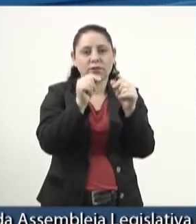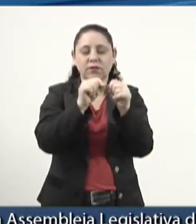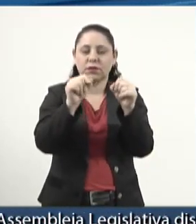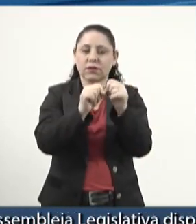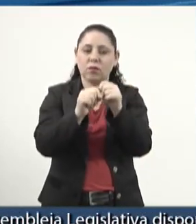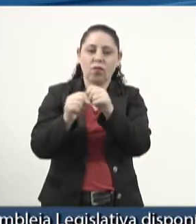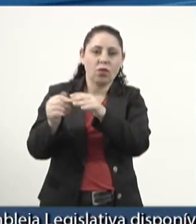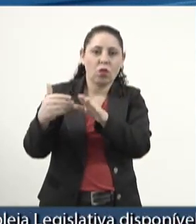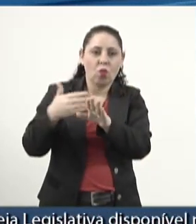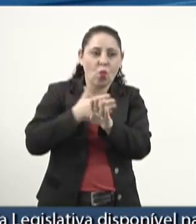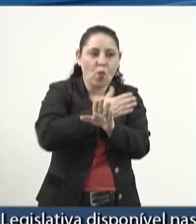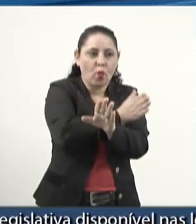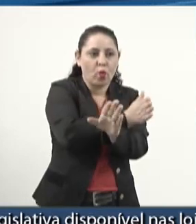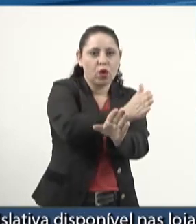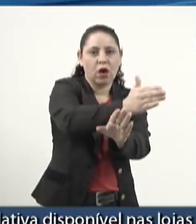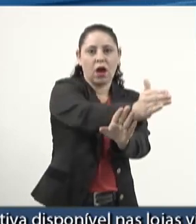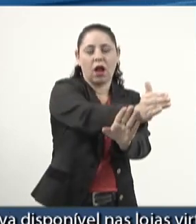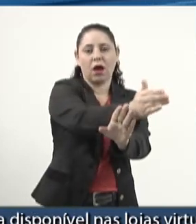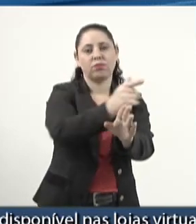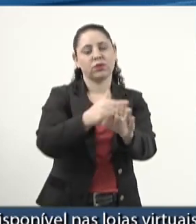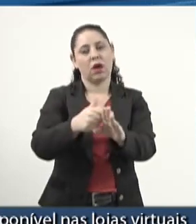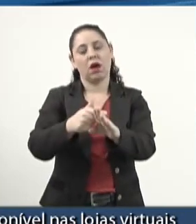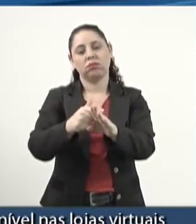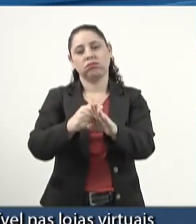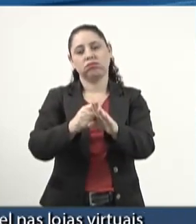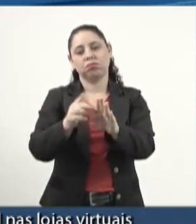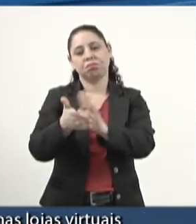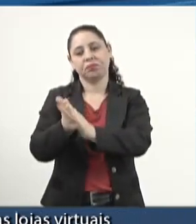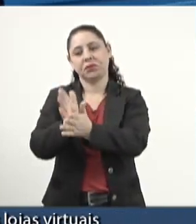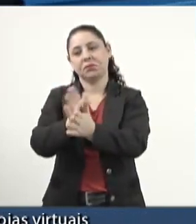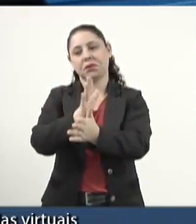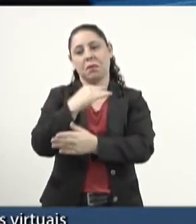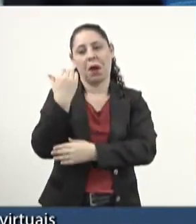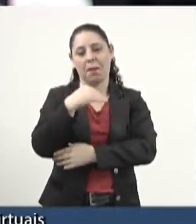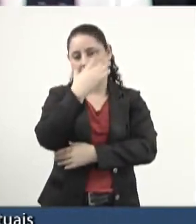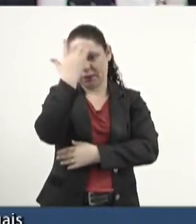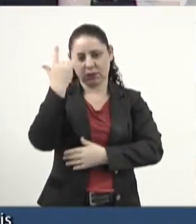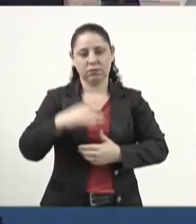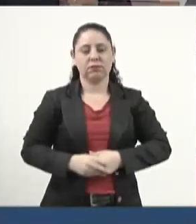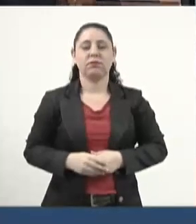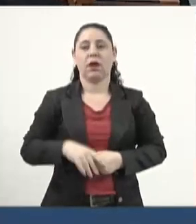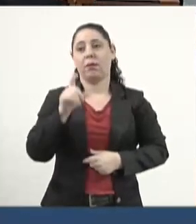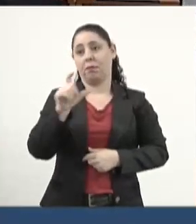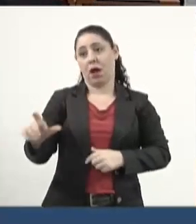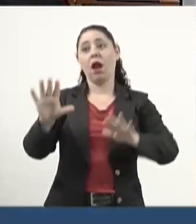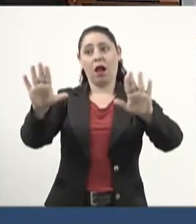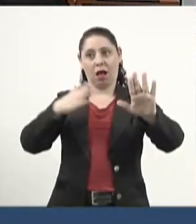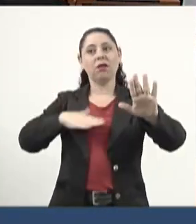isso que a água vem por dentro do rio e mata a gente que não tem nada a ver com a história. Obrigado.